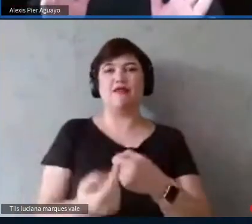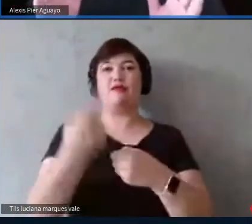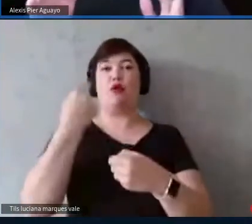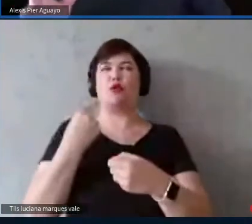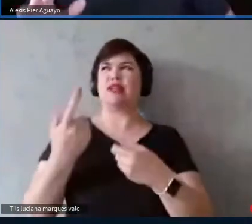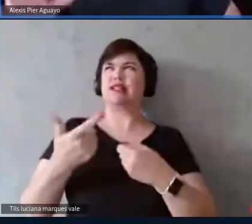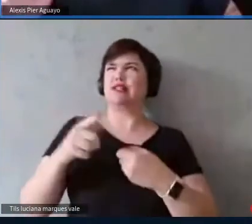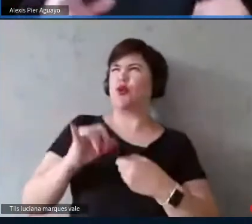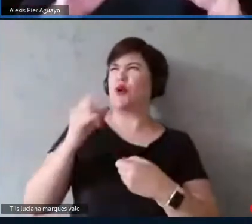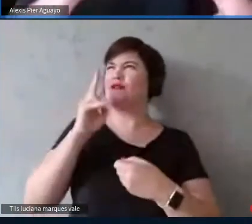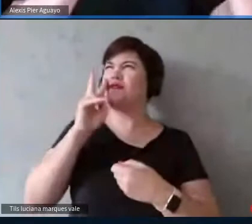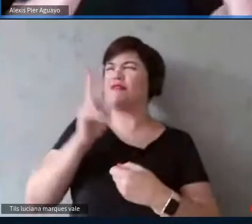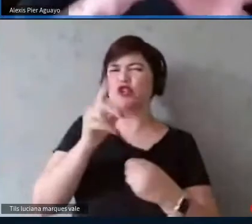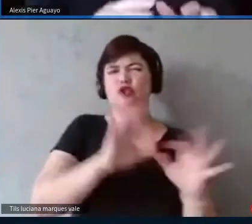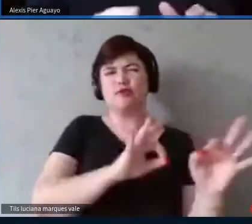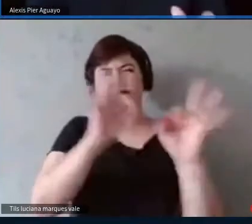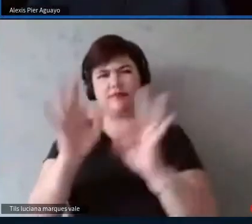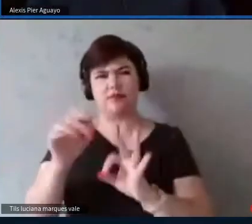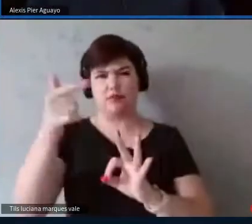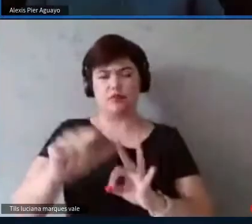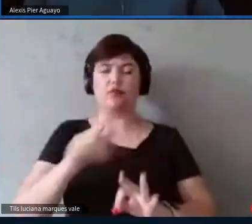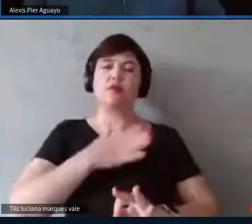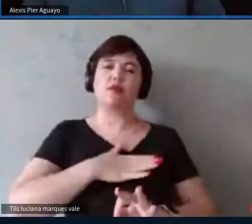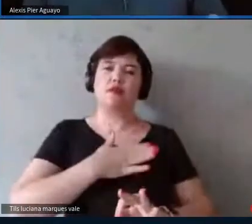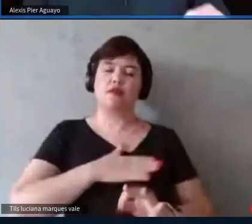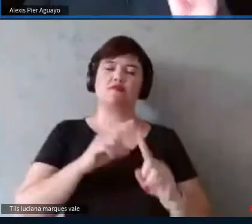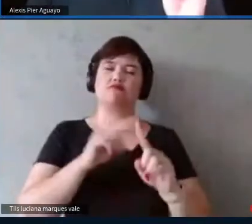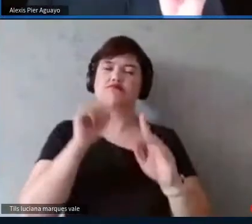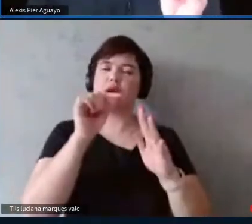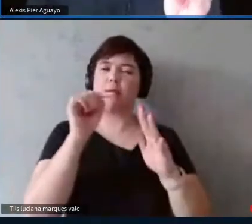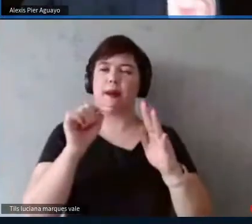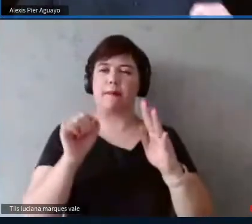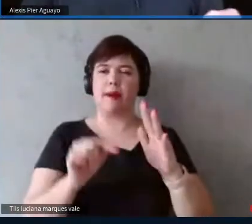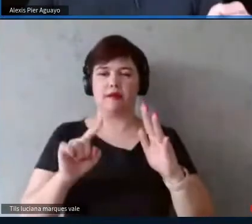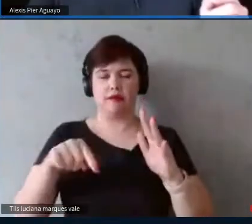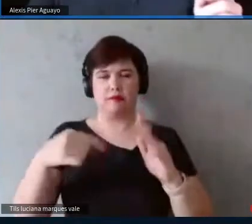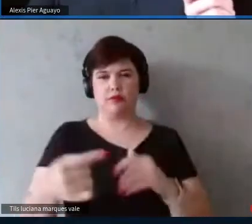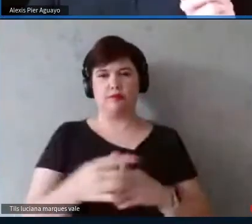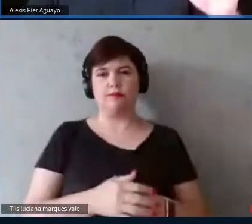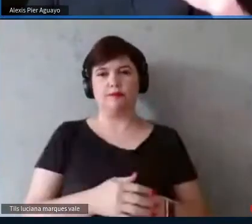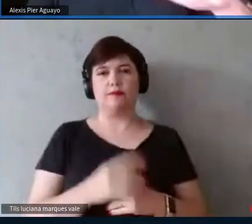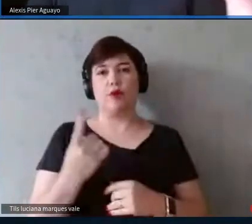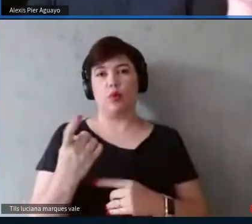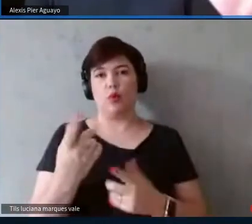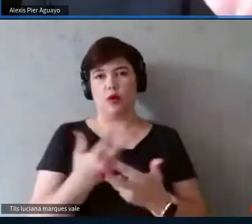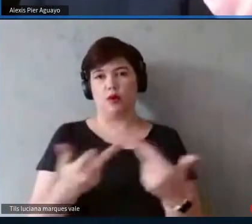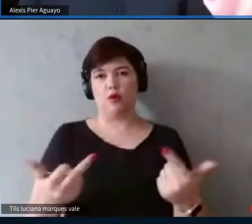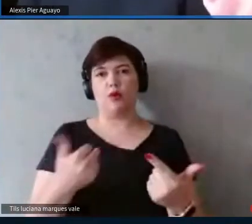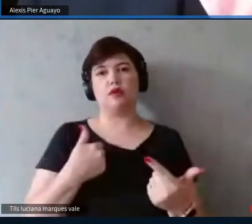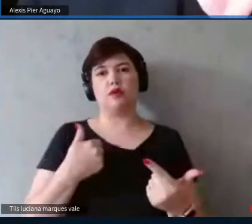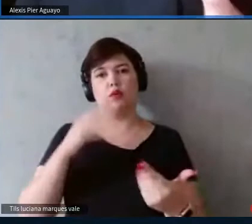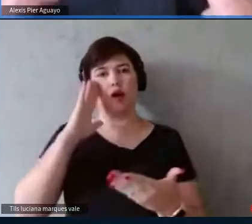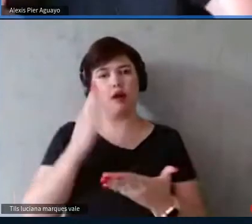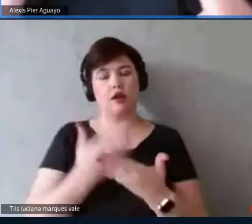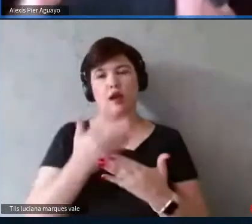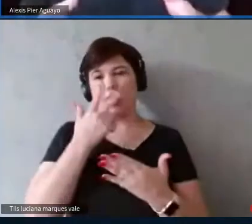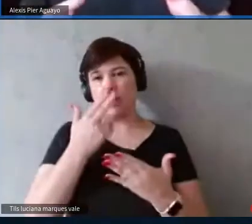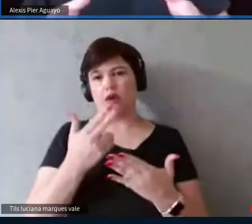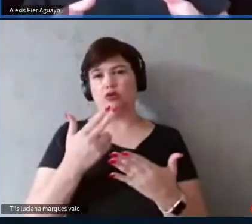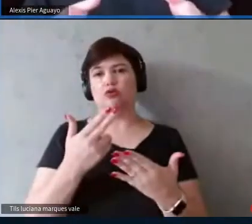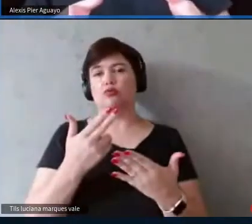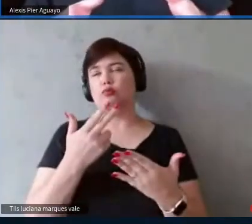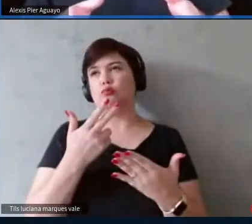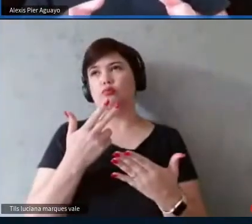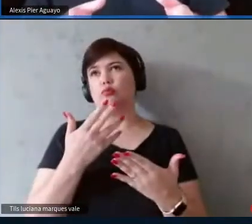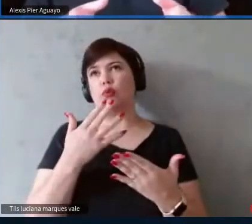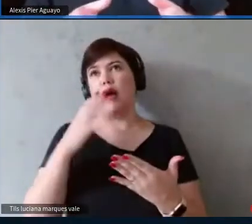forem necessárias, né? Eu posso ir com calma, indo ponto a ponto depois. A única coisa que eu acredito que eu devo ter passado muito